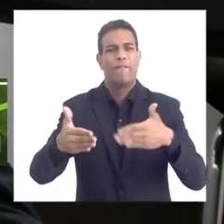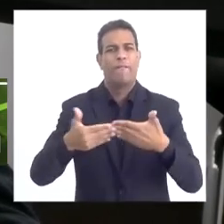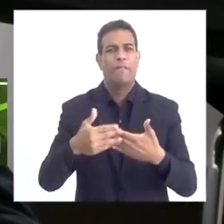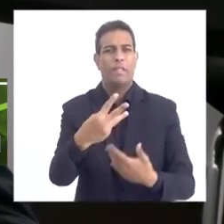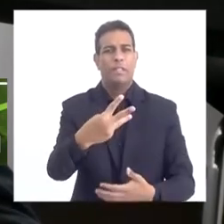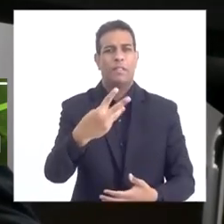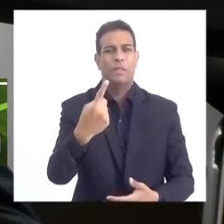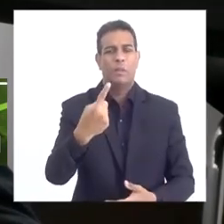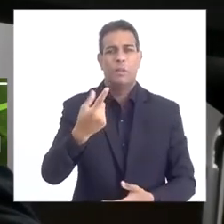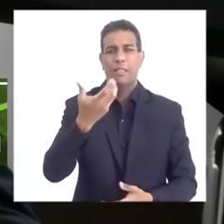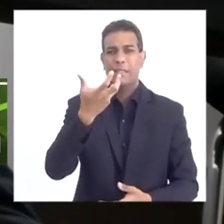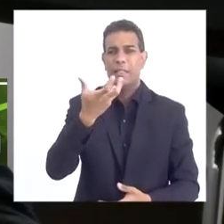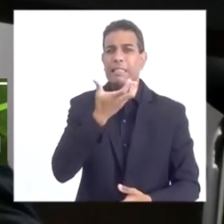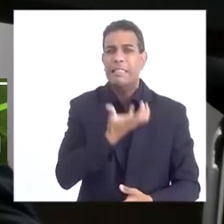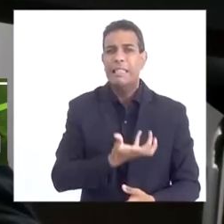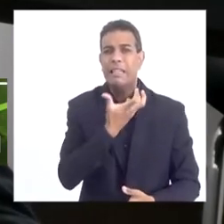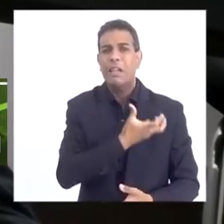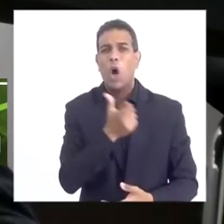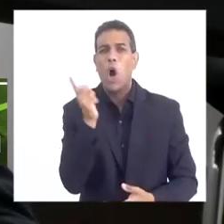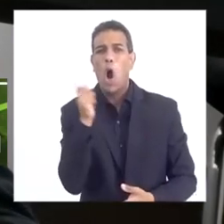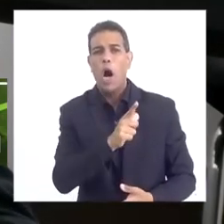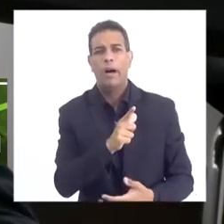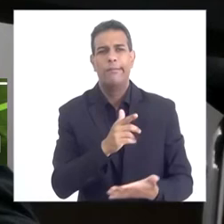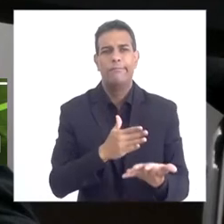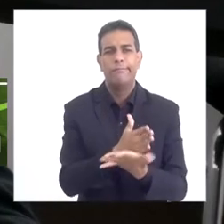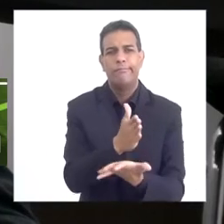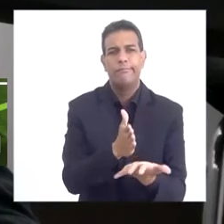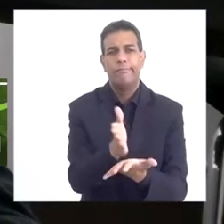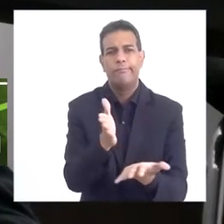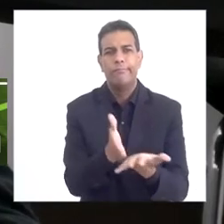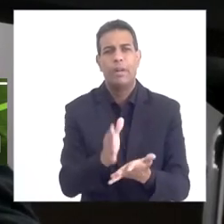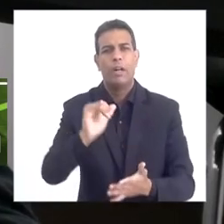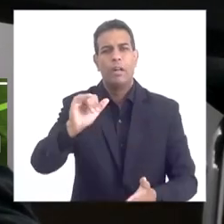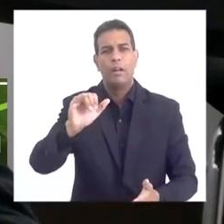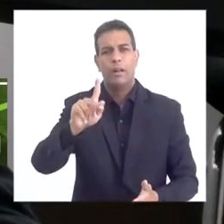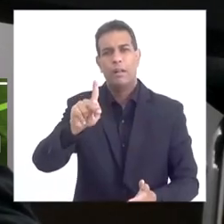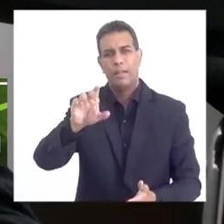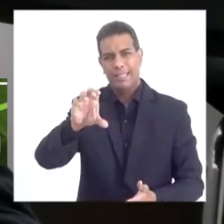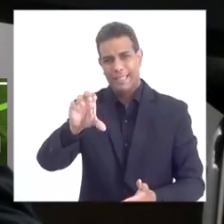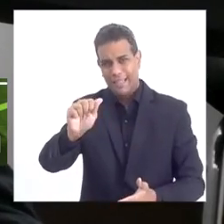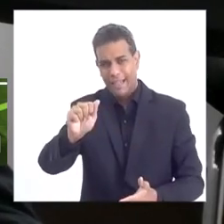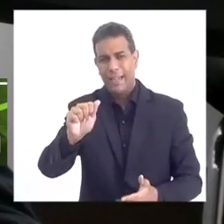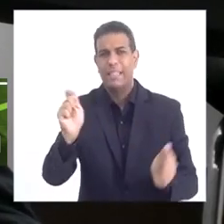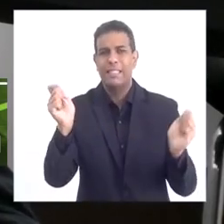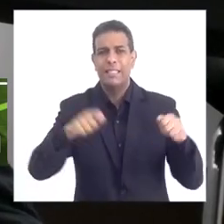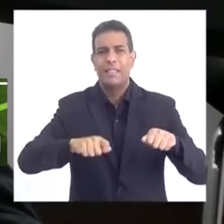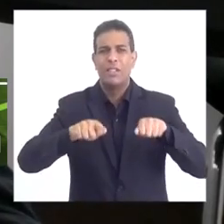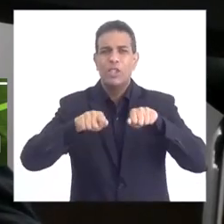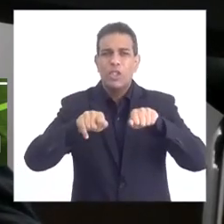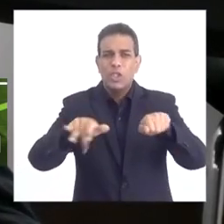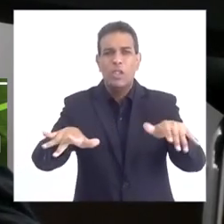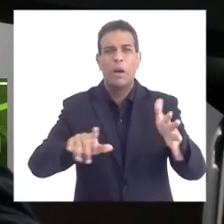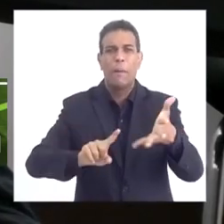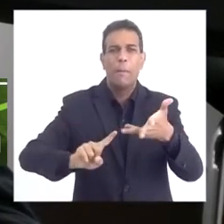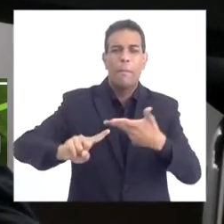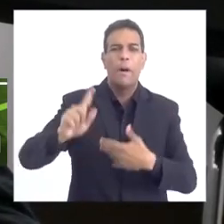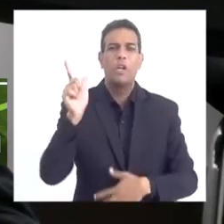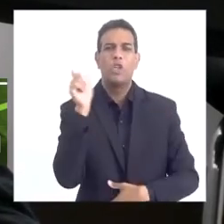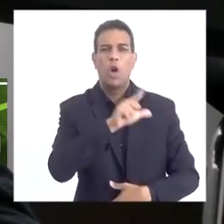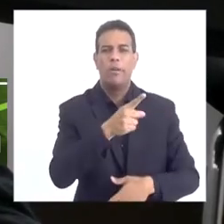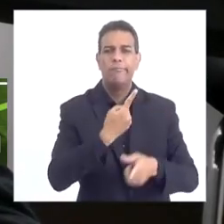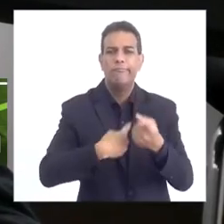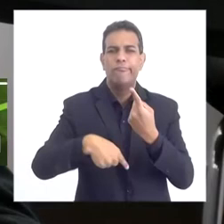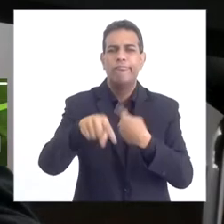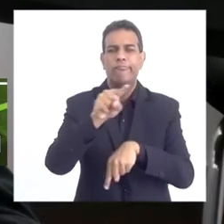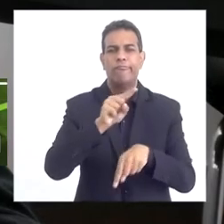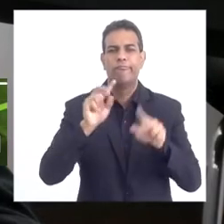de dezembro, não fechamos o IPCA de 21. Mas seria importante para a gente fazer esse cálculo o